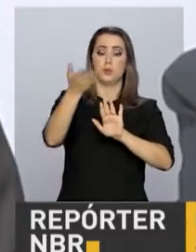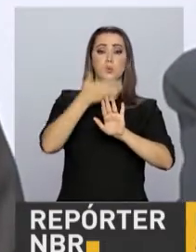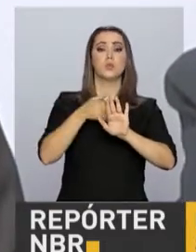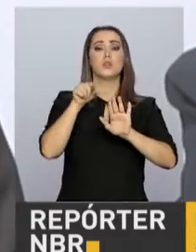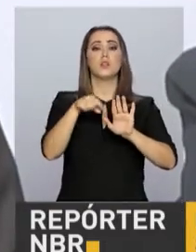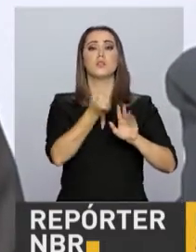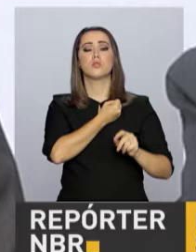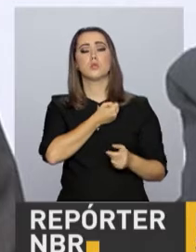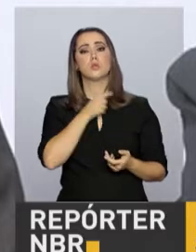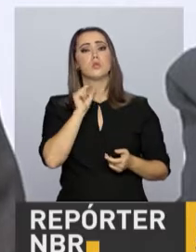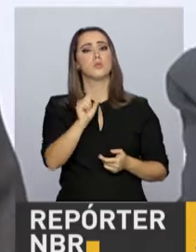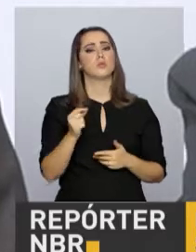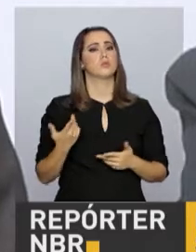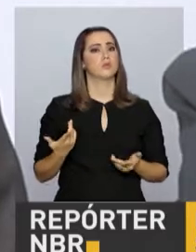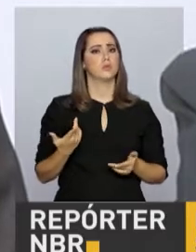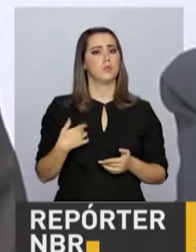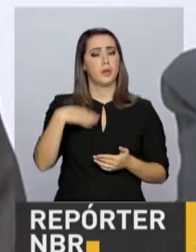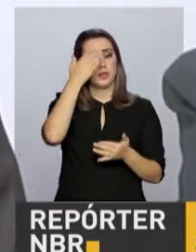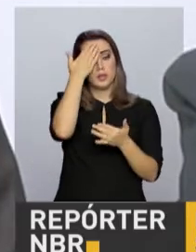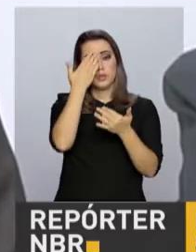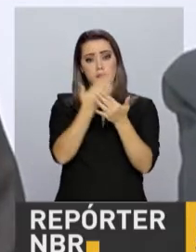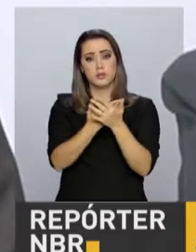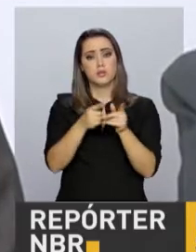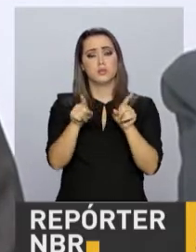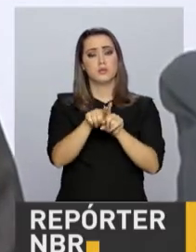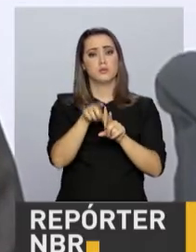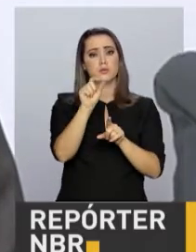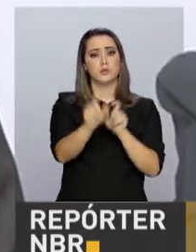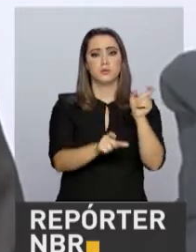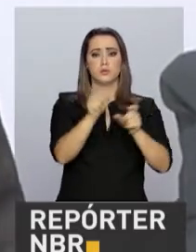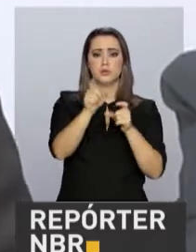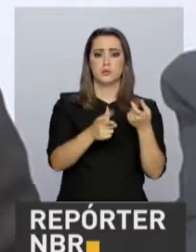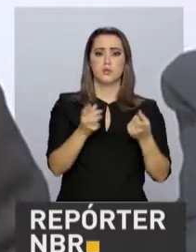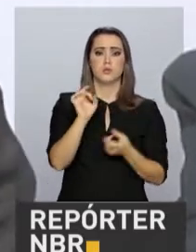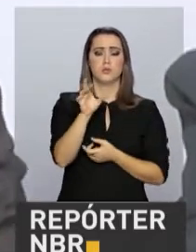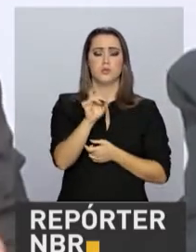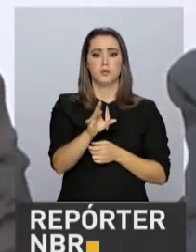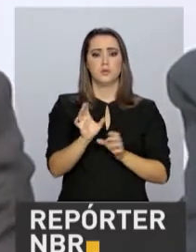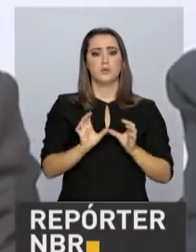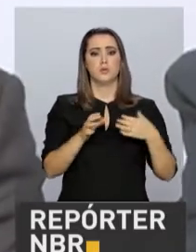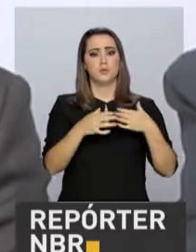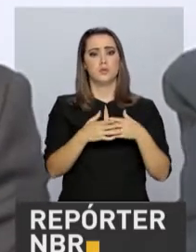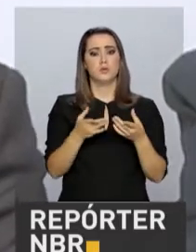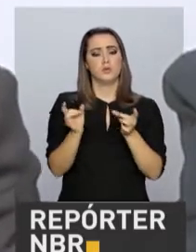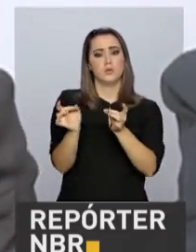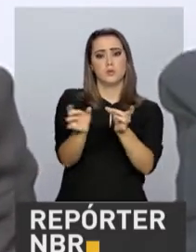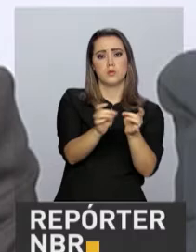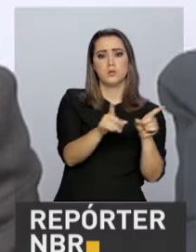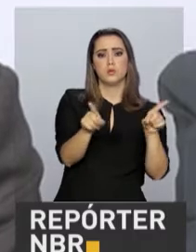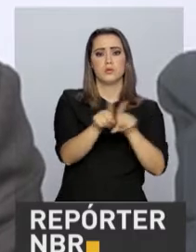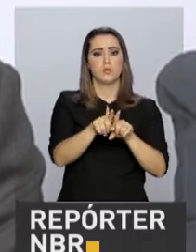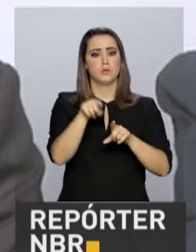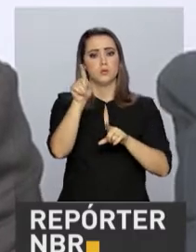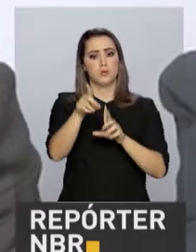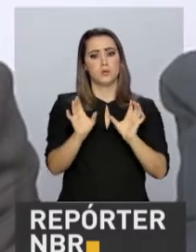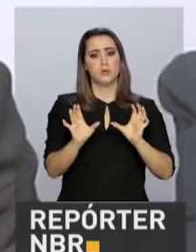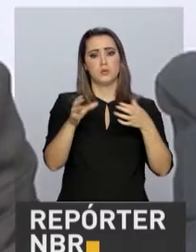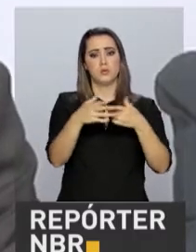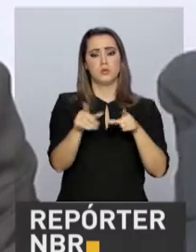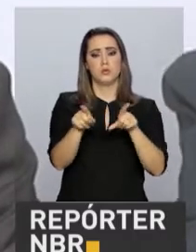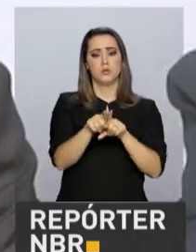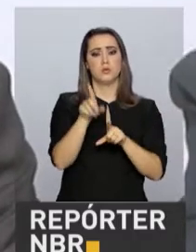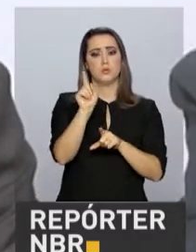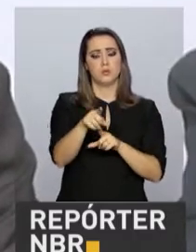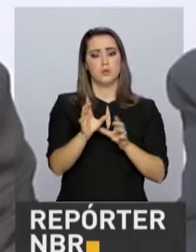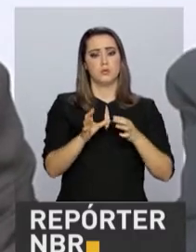números, uma confiança do investidor, não só no modelo regulatório, no marco regulatório do setor, principalmente nessa